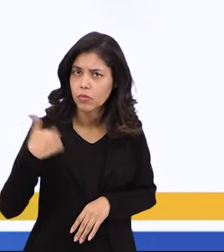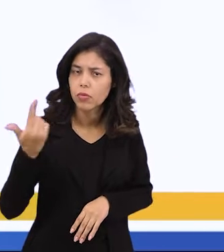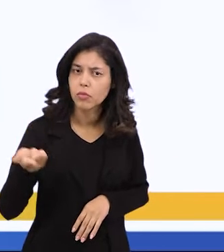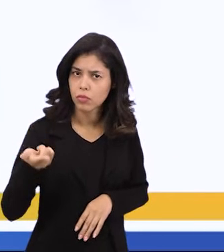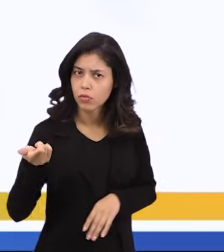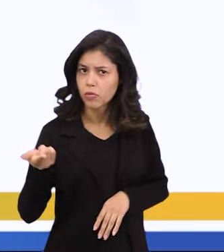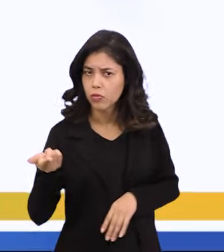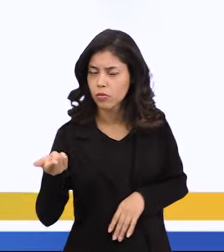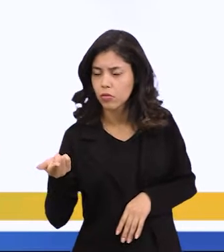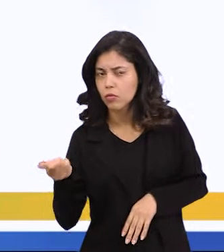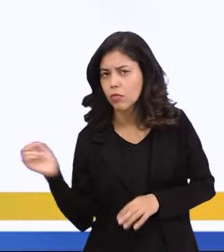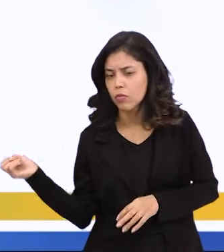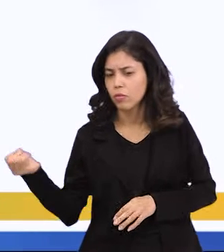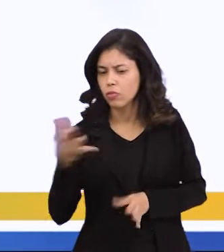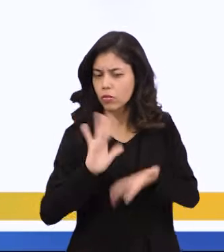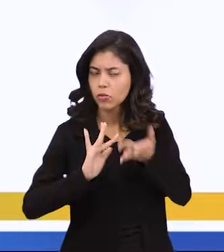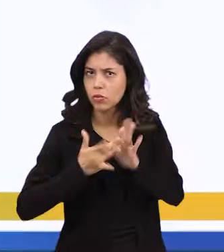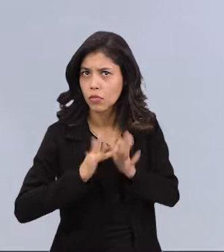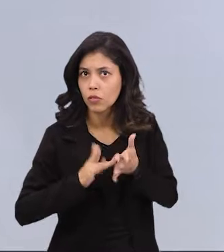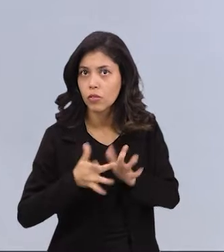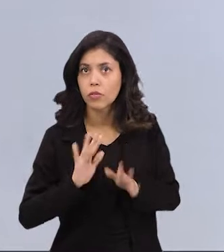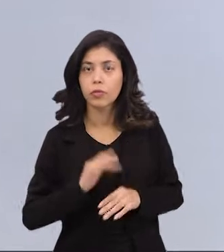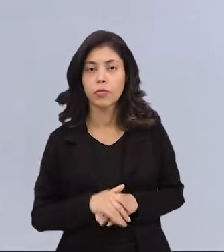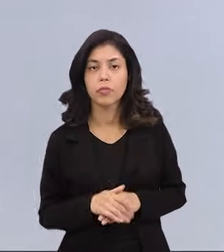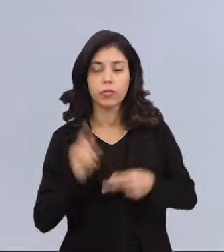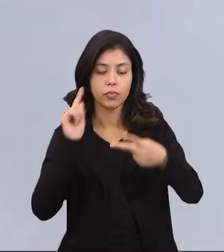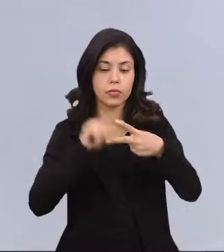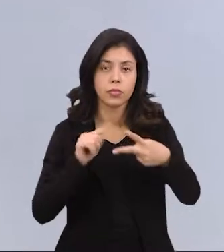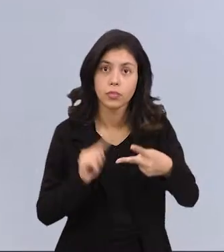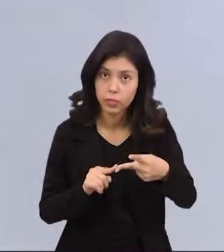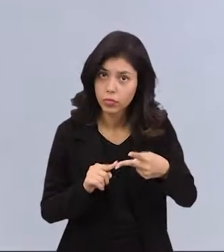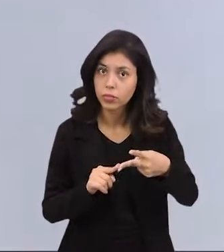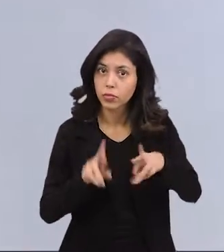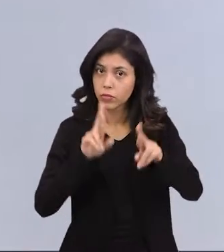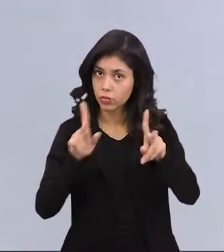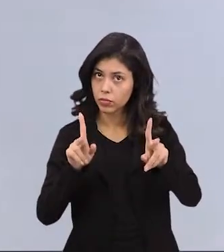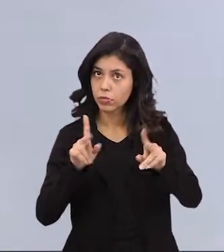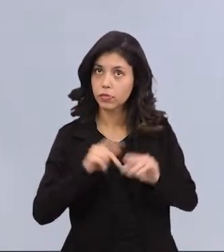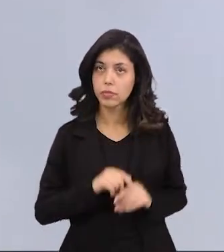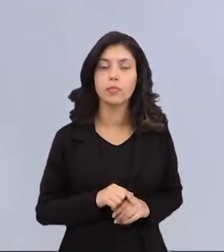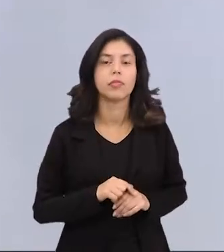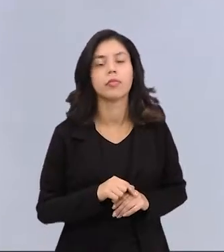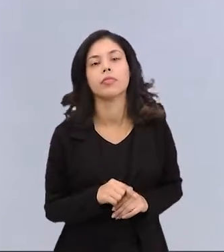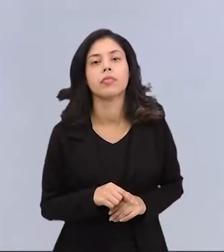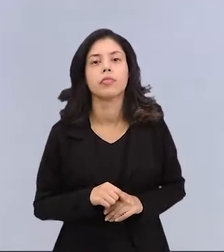depois desse novo contato dessas duas espécies diferentes?